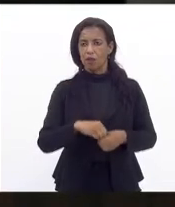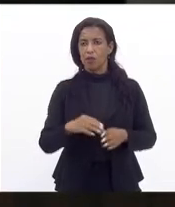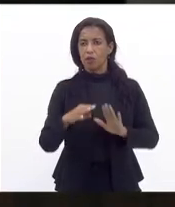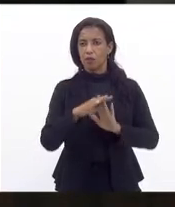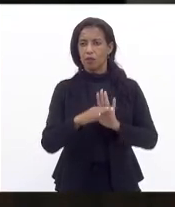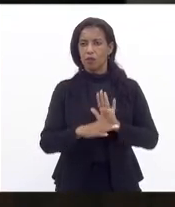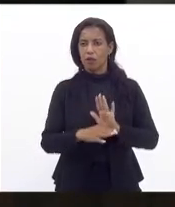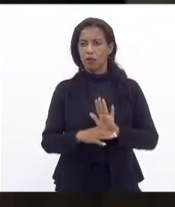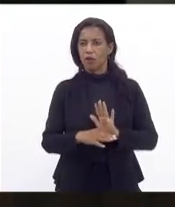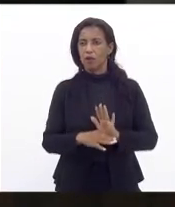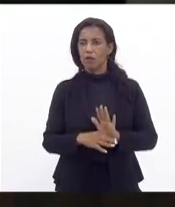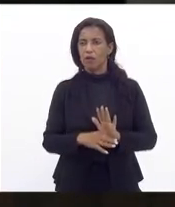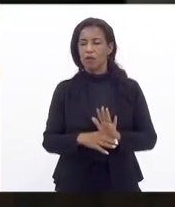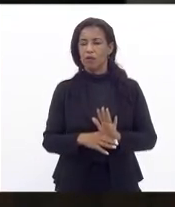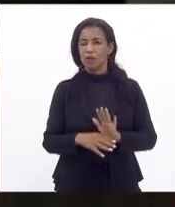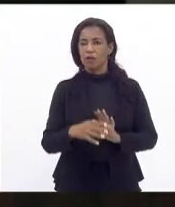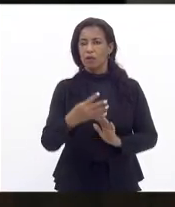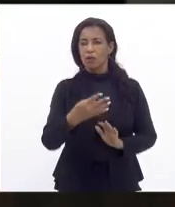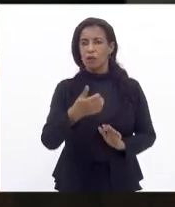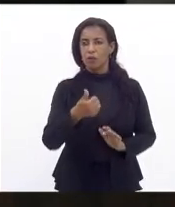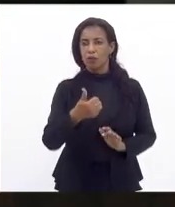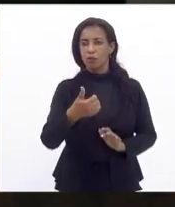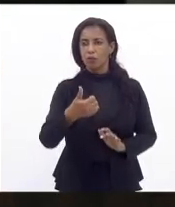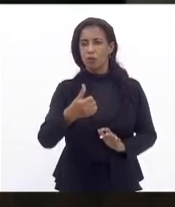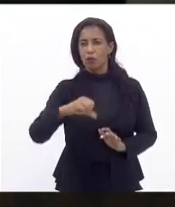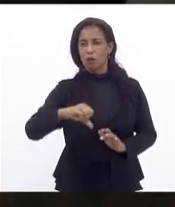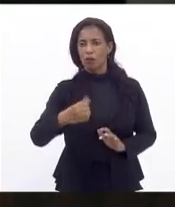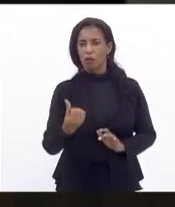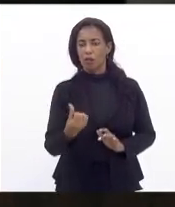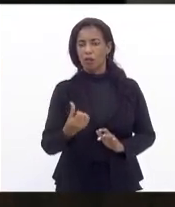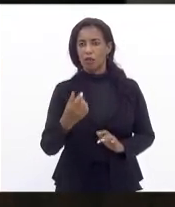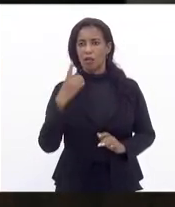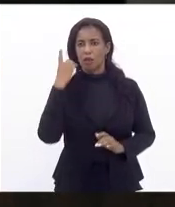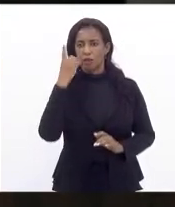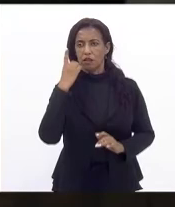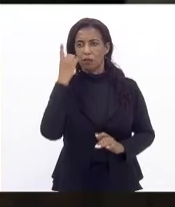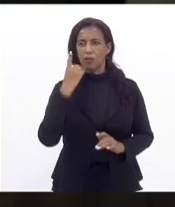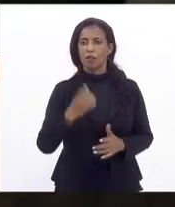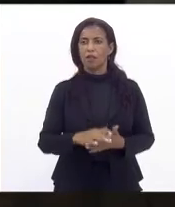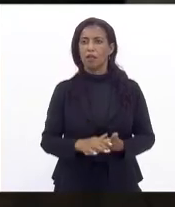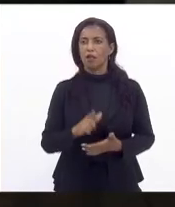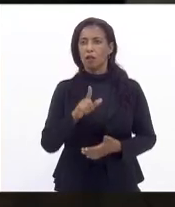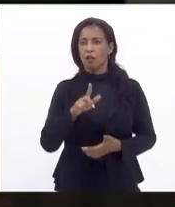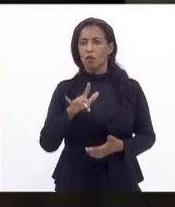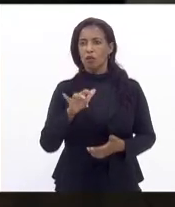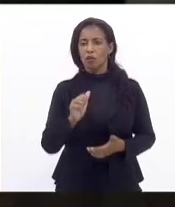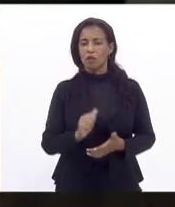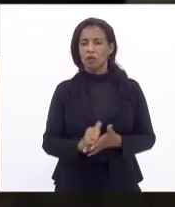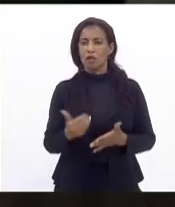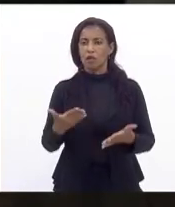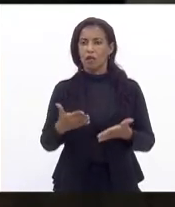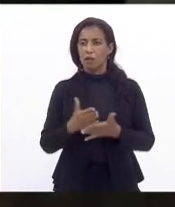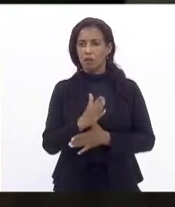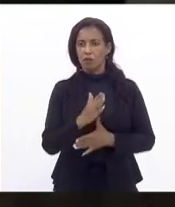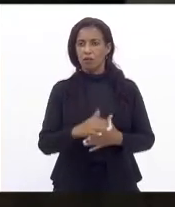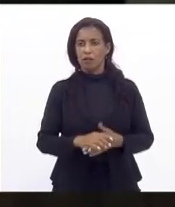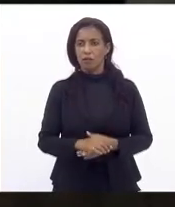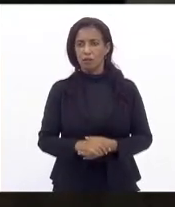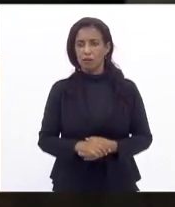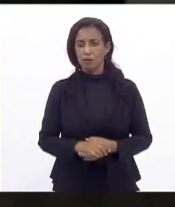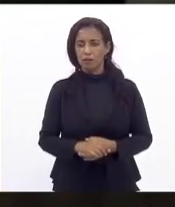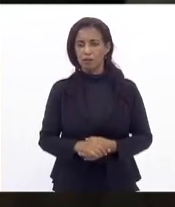ordem do dia do projeto de lei 4196 de 21, deputada Lucinha. Se os que aprovam, permaneçam como estão,